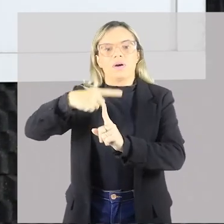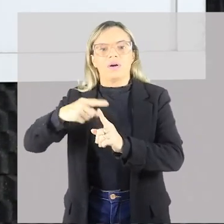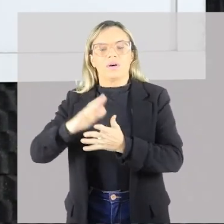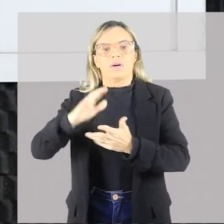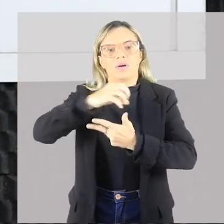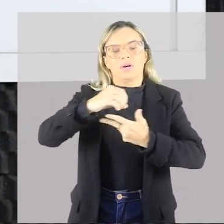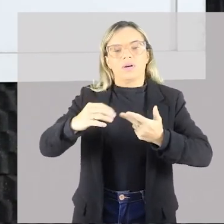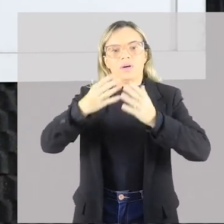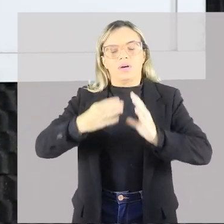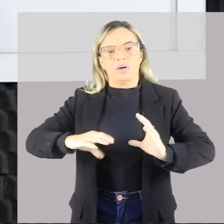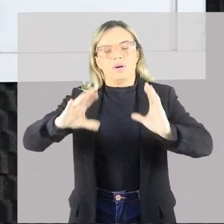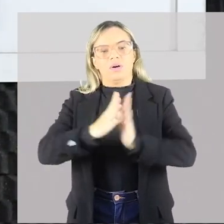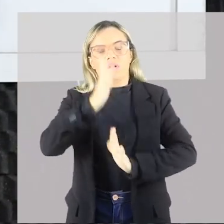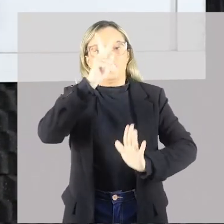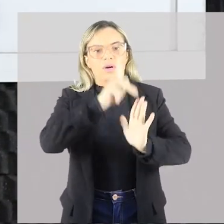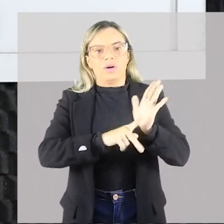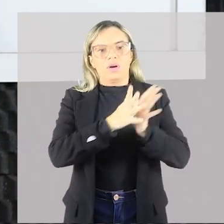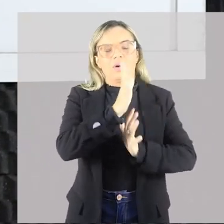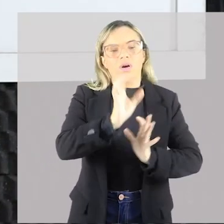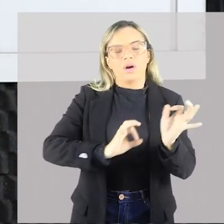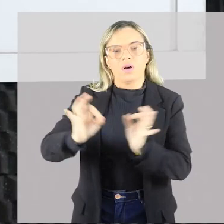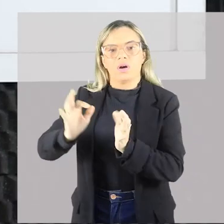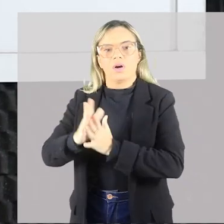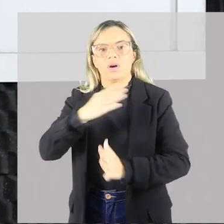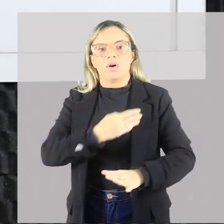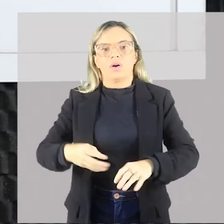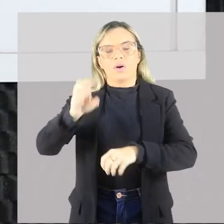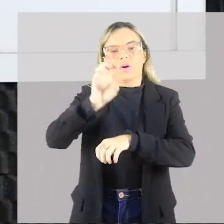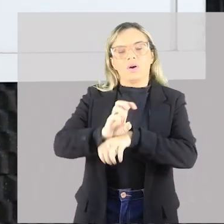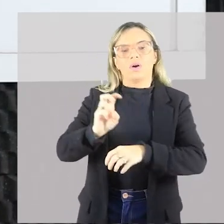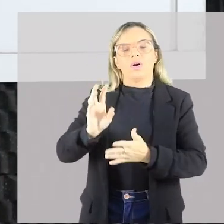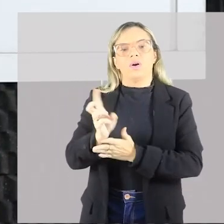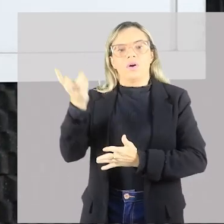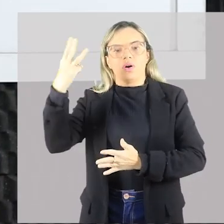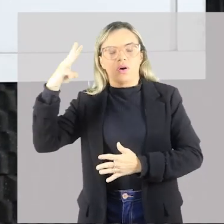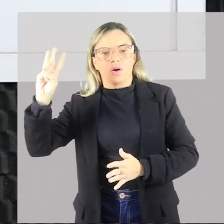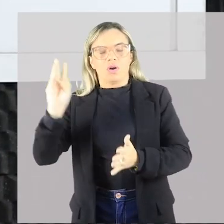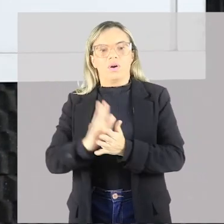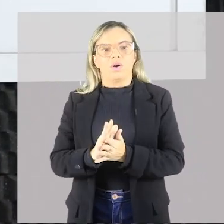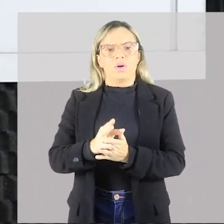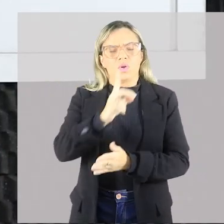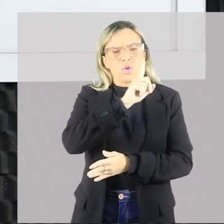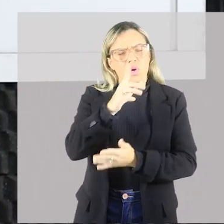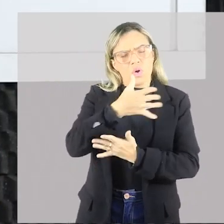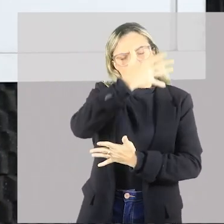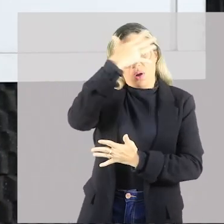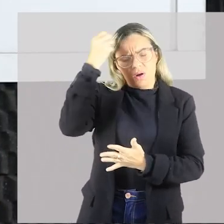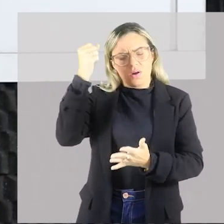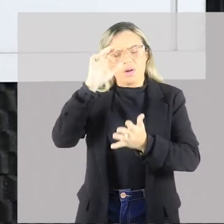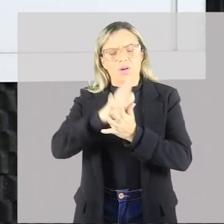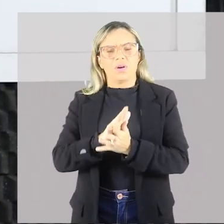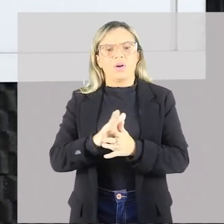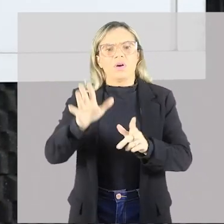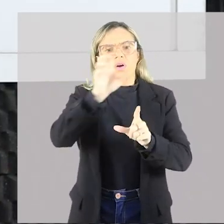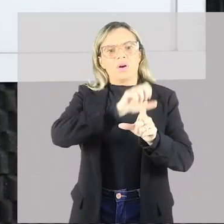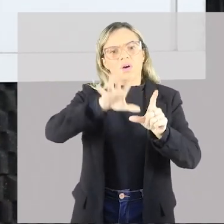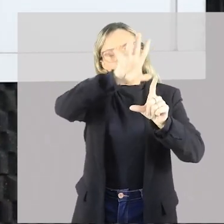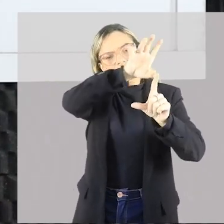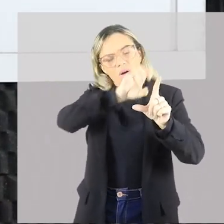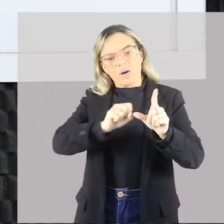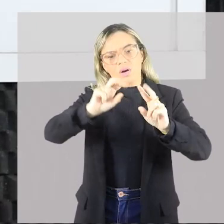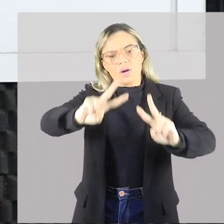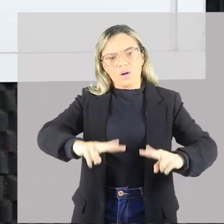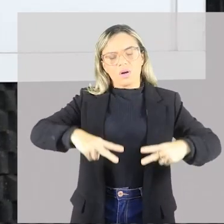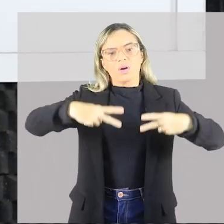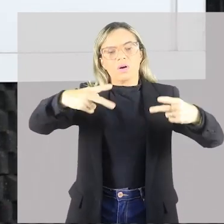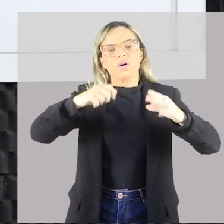Estado do Maranhão. Não esqueça nossa apostila aqui no QR Code, o link na descrição do vídeo. Certo, turma? Hoje a gente vai